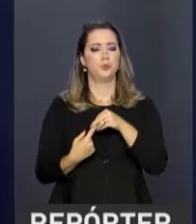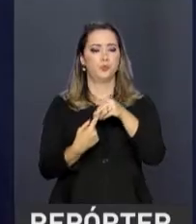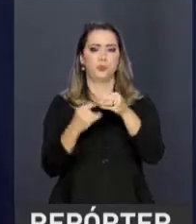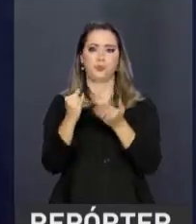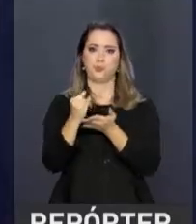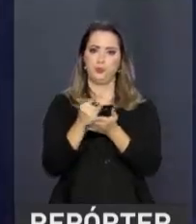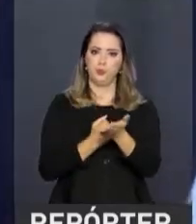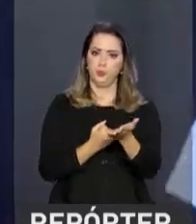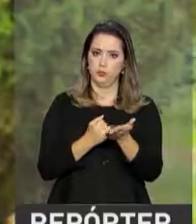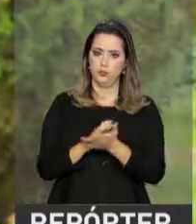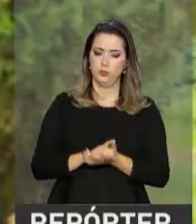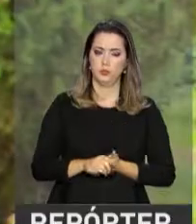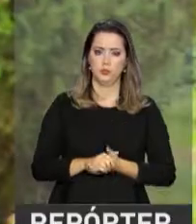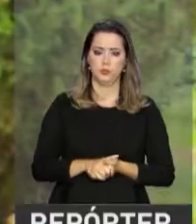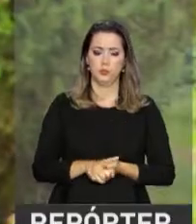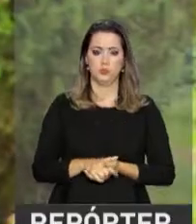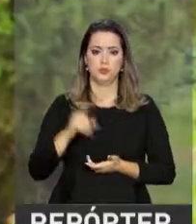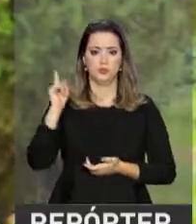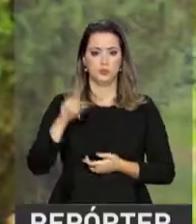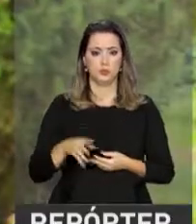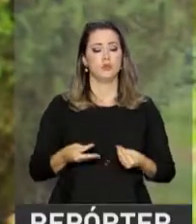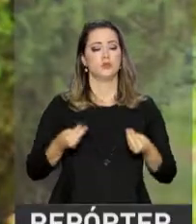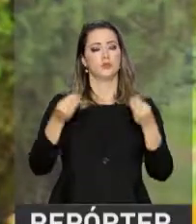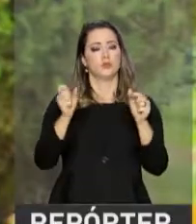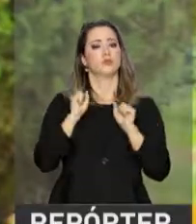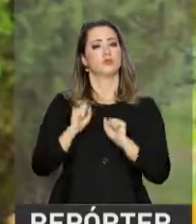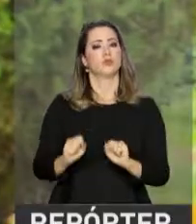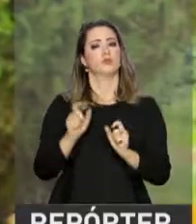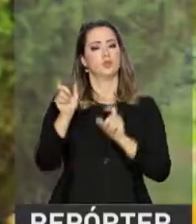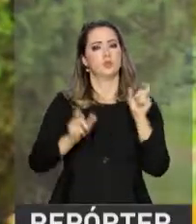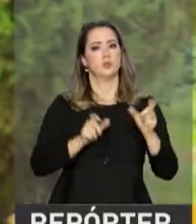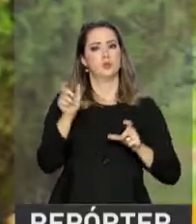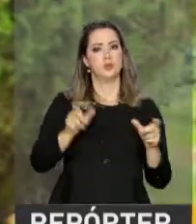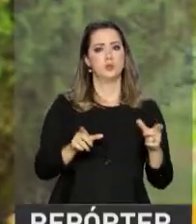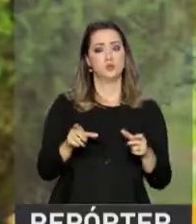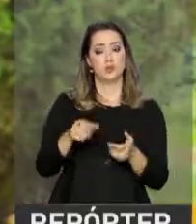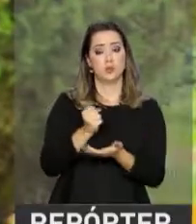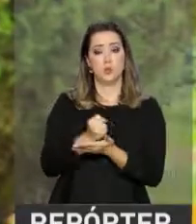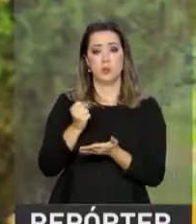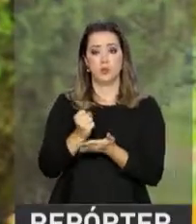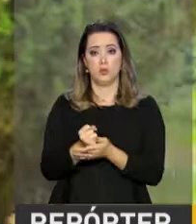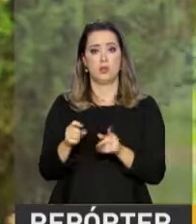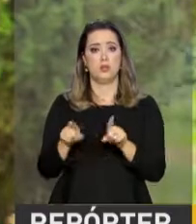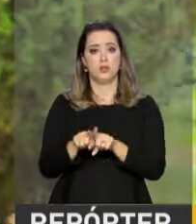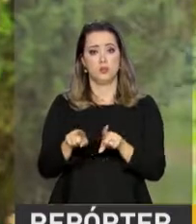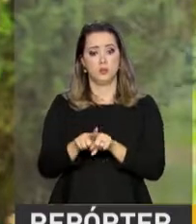para o pequeno empresário. É uma garantia para você, é uma garantia para quem está te contratando, para